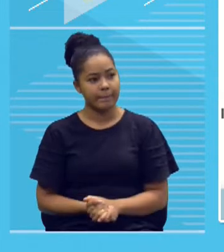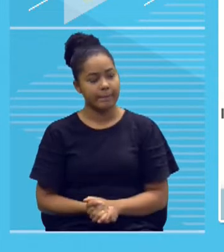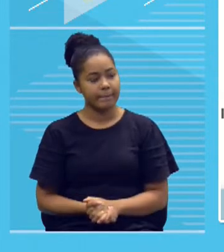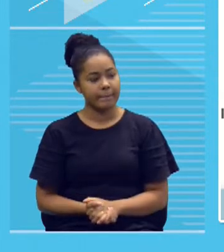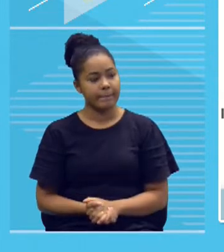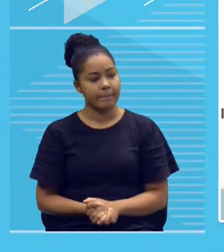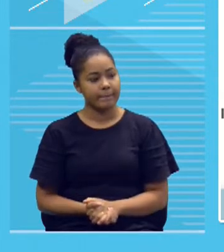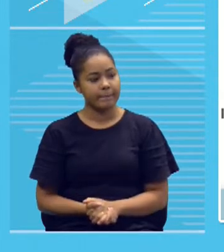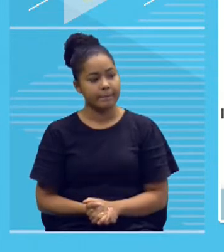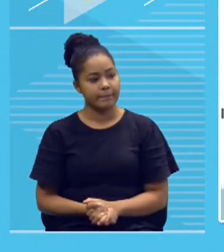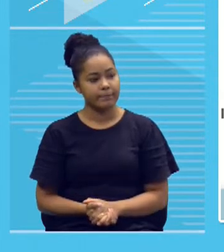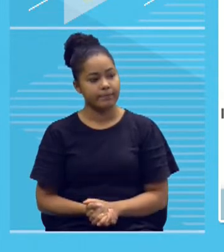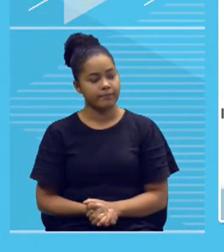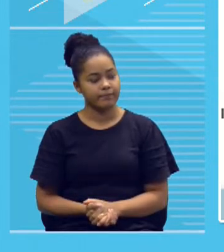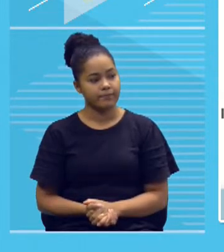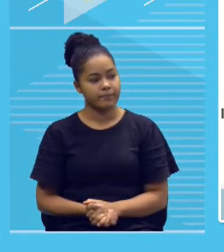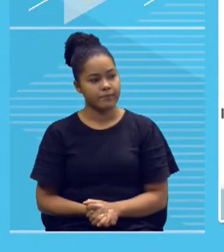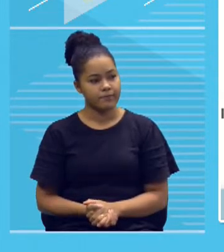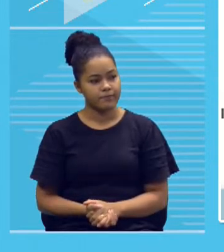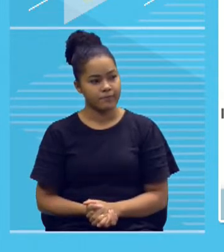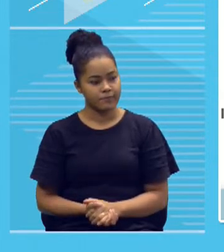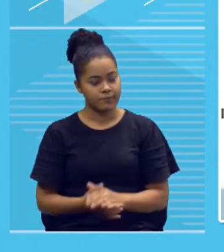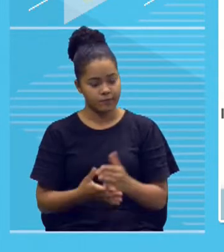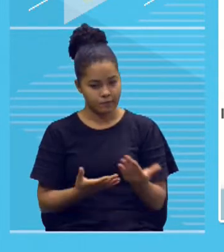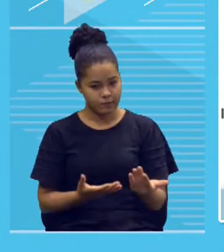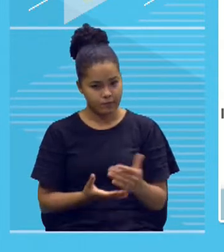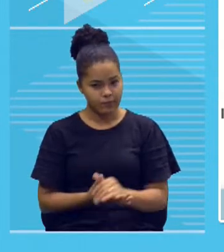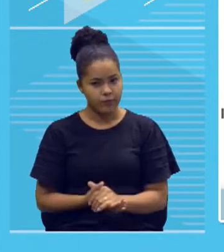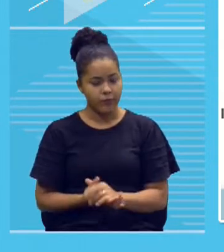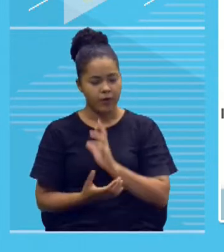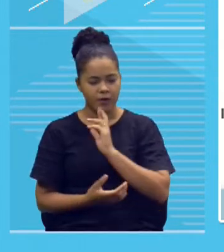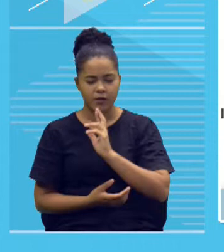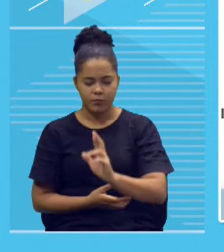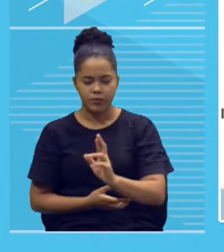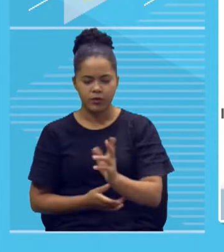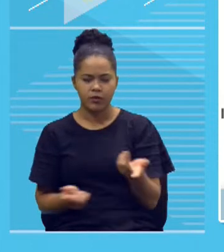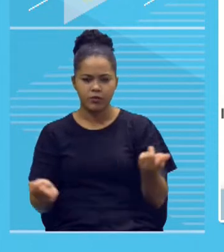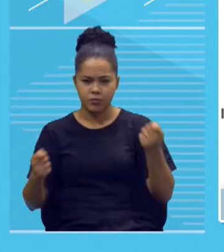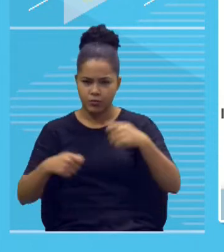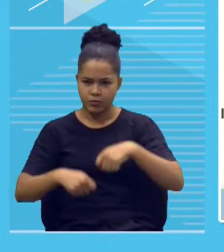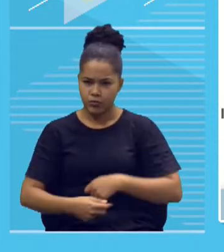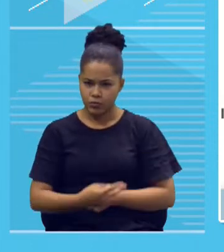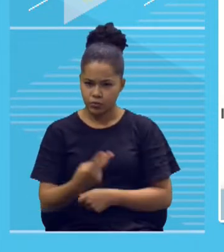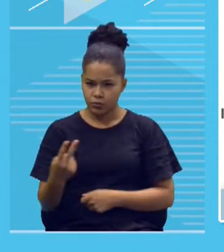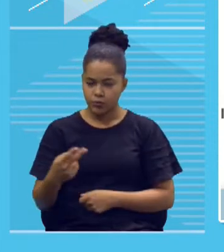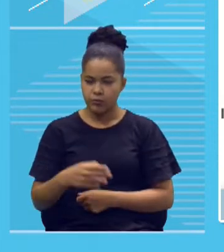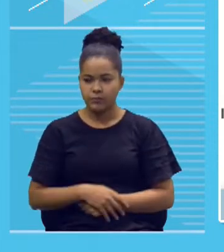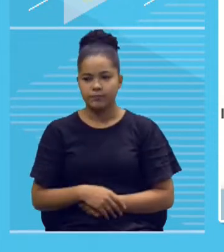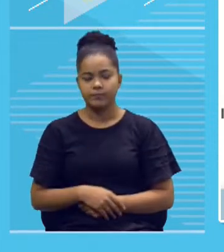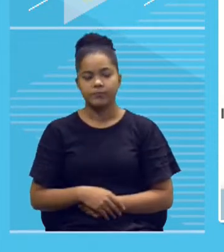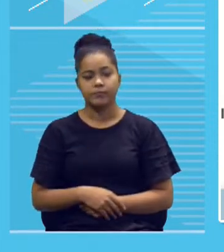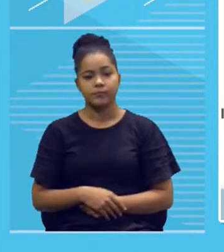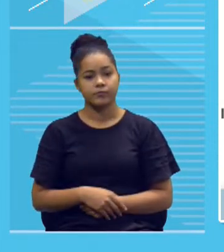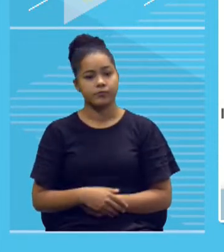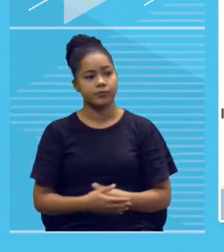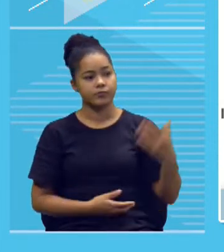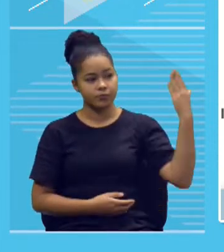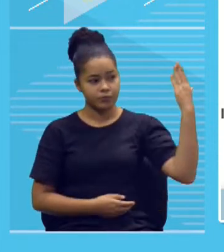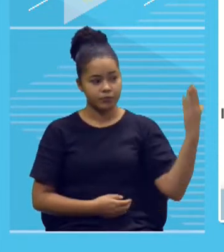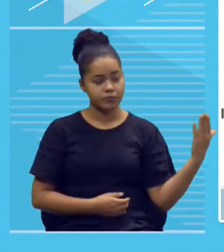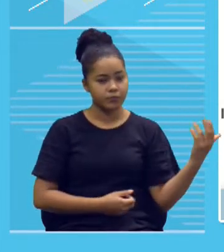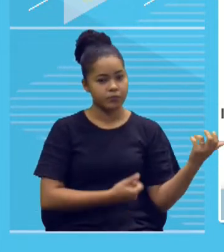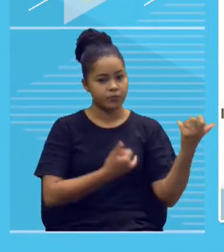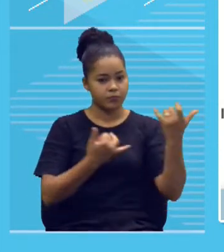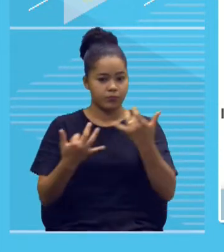fizéssemos mês a mês ou seja vou fazer Dos dois jeitos do jeito que a questão pediu vamos calcular quanto de juros